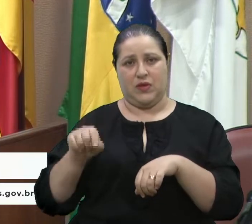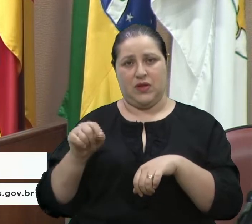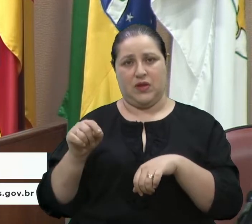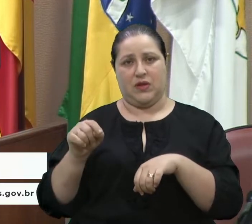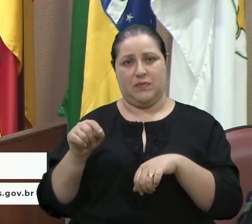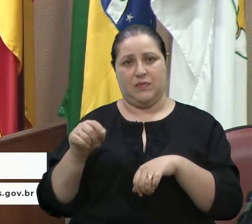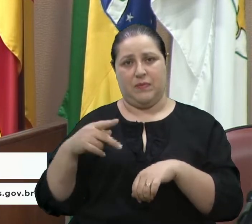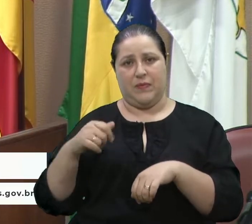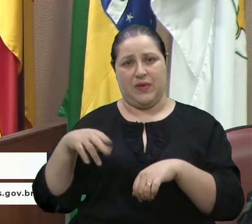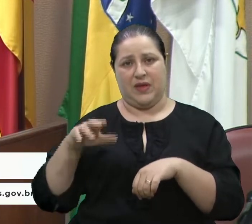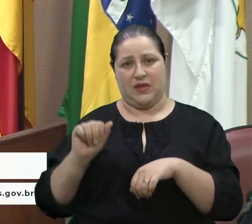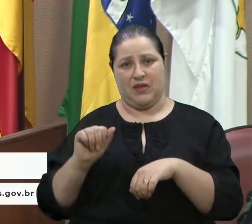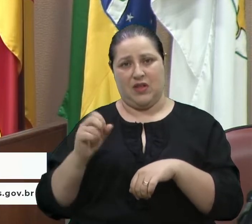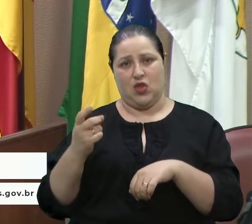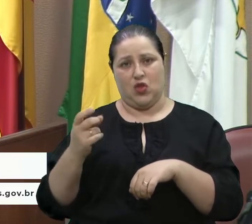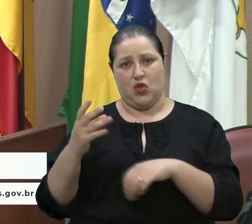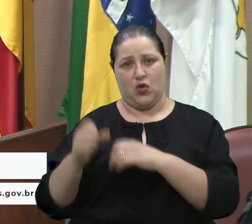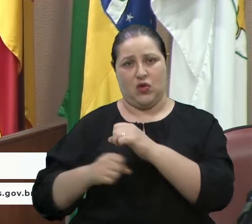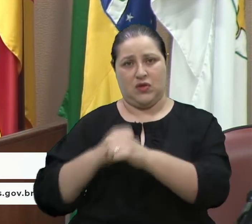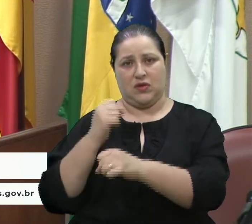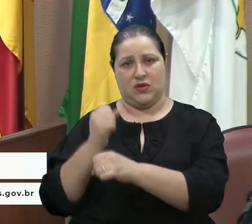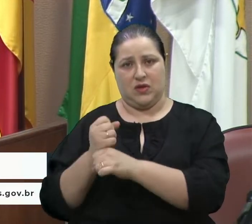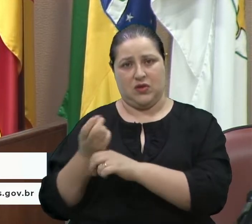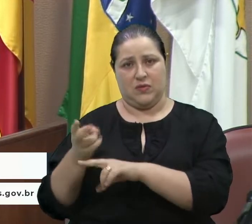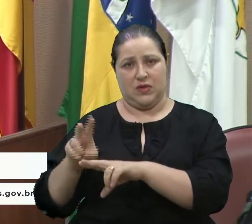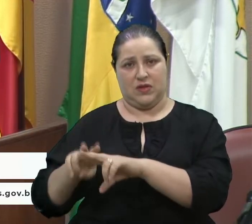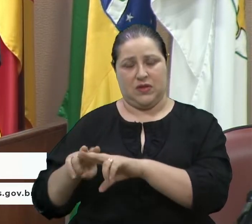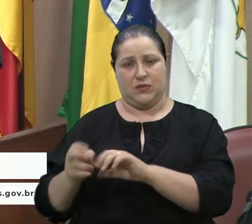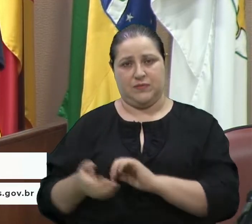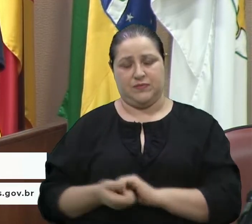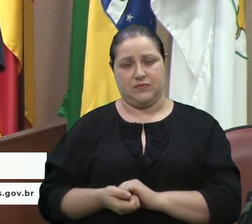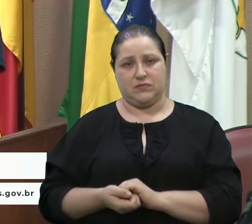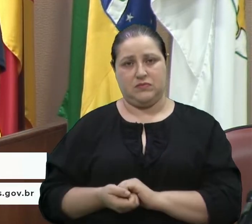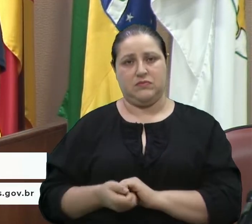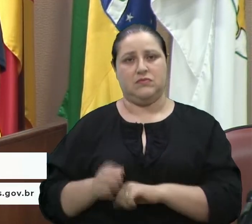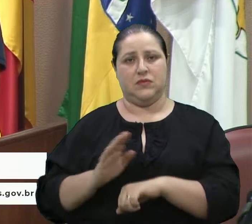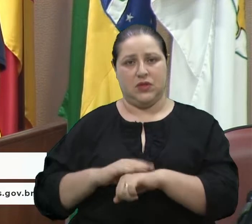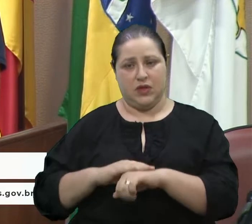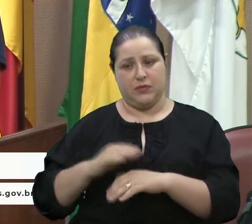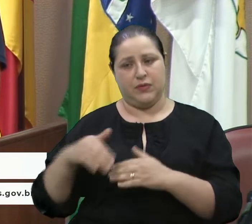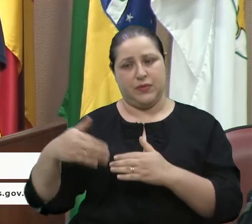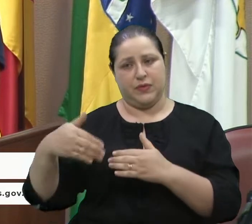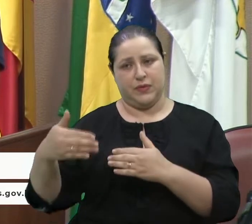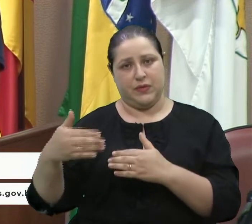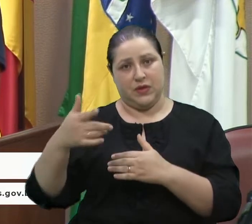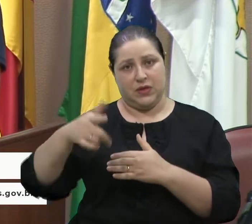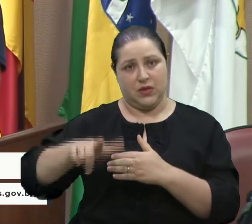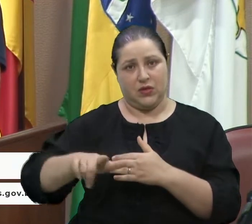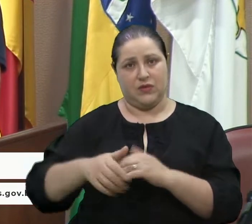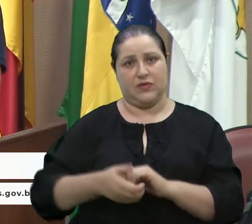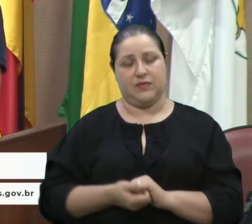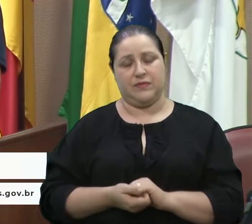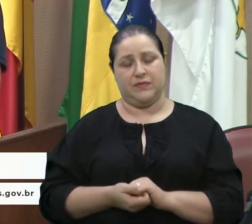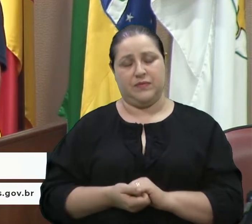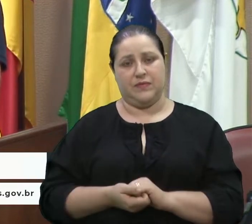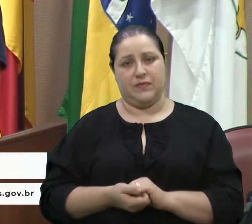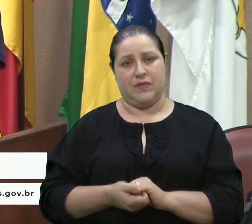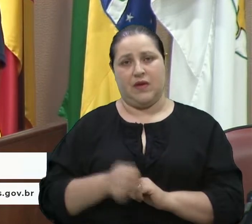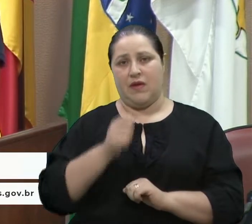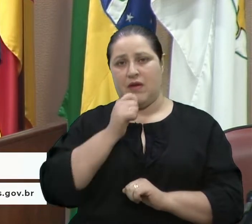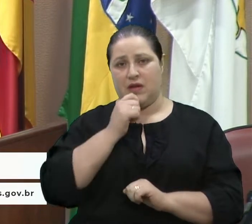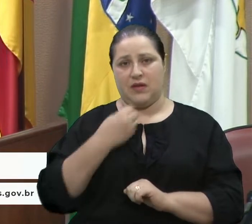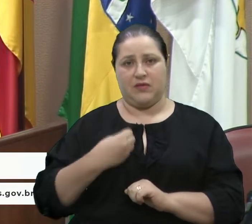para 12 anos de prisão. Passado isso, mais uma vez, a gente ainda vive num